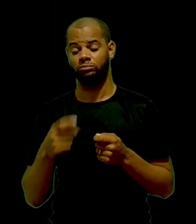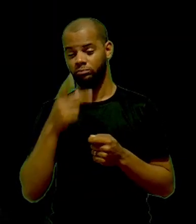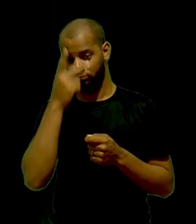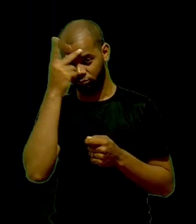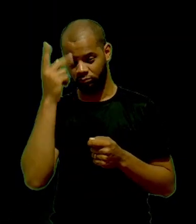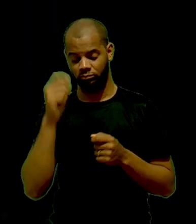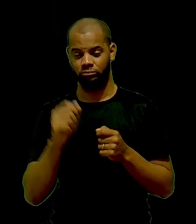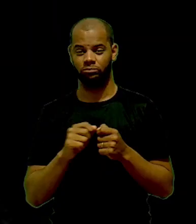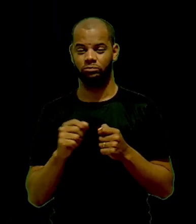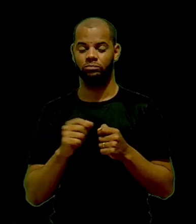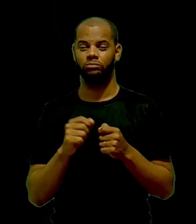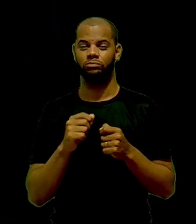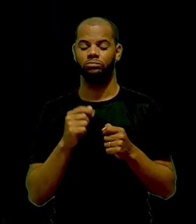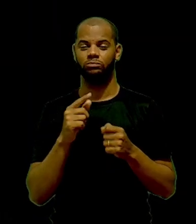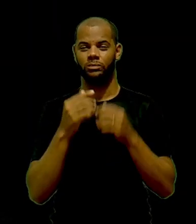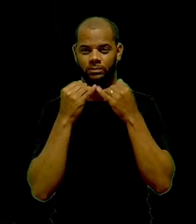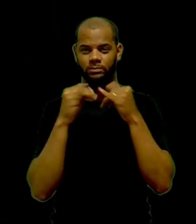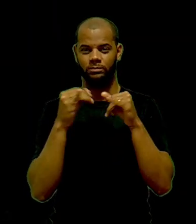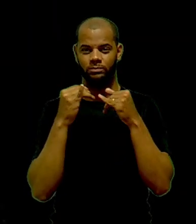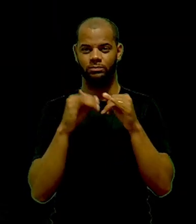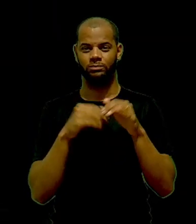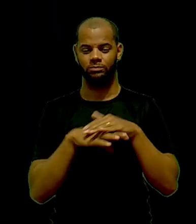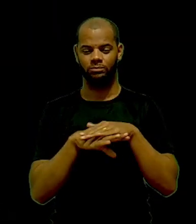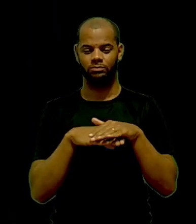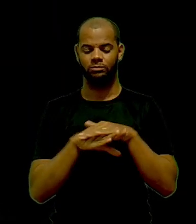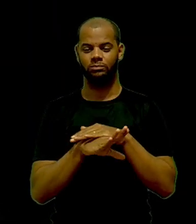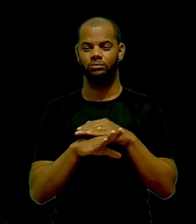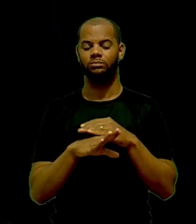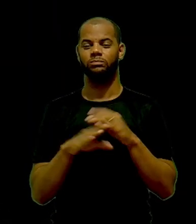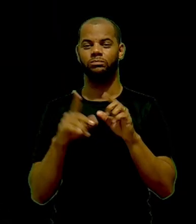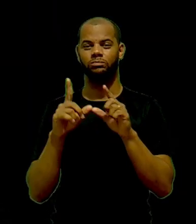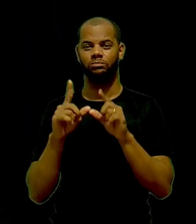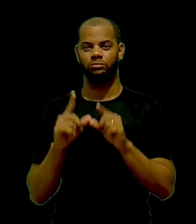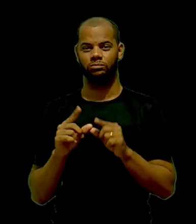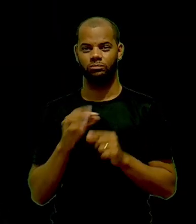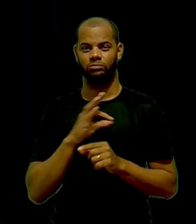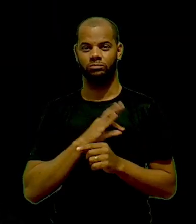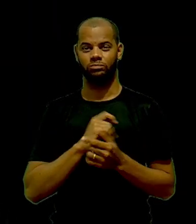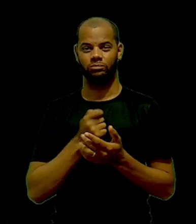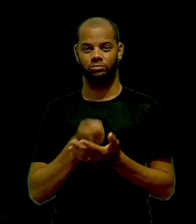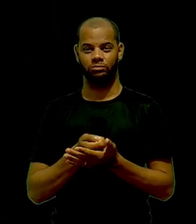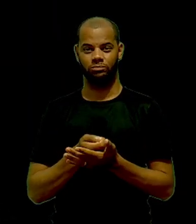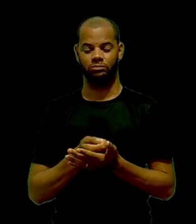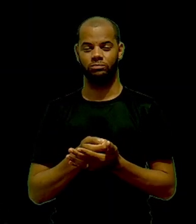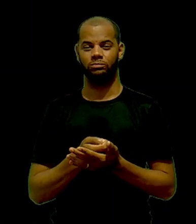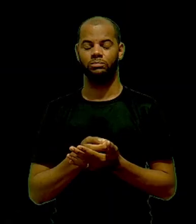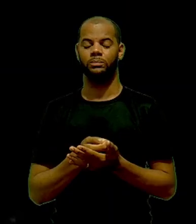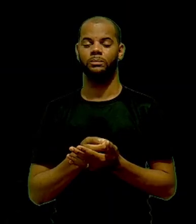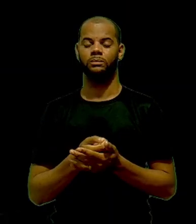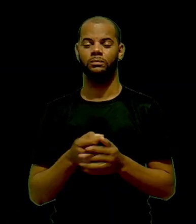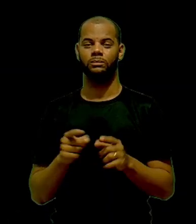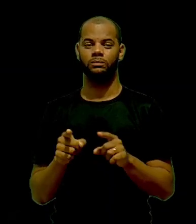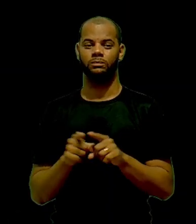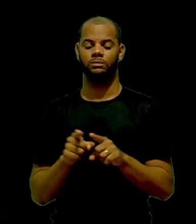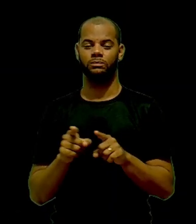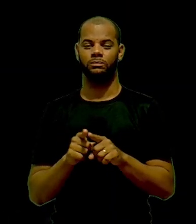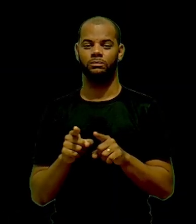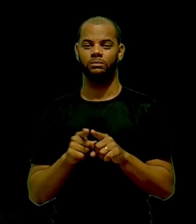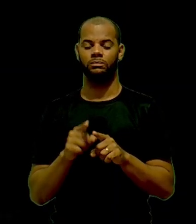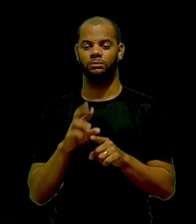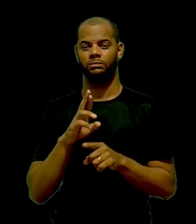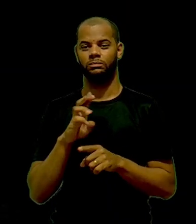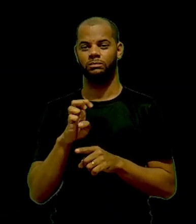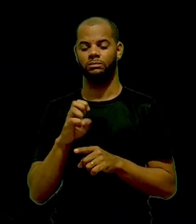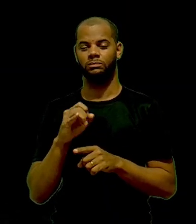e armazene sua própria energia, reduza suas despesas com energia elétrica e aumente sua resiliência,